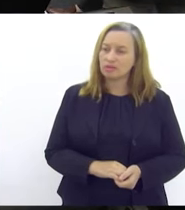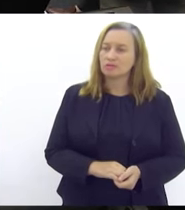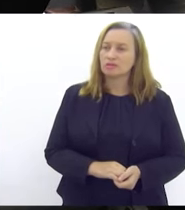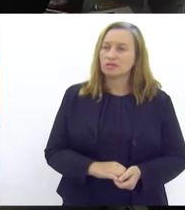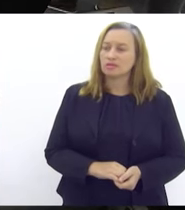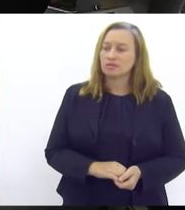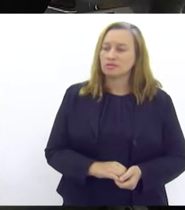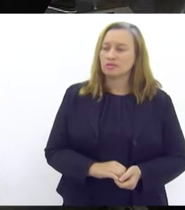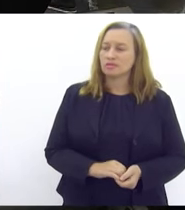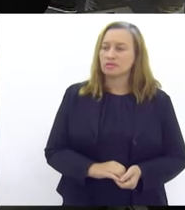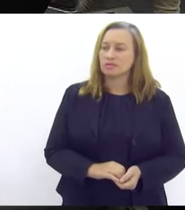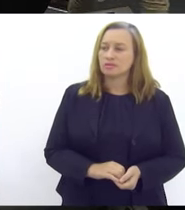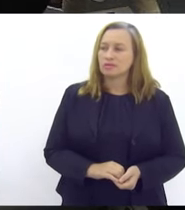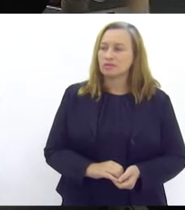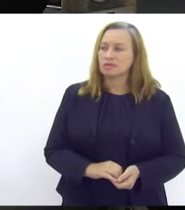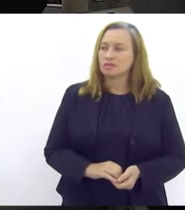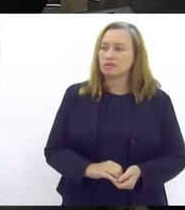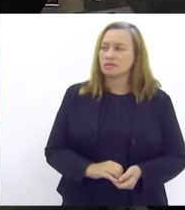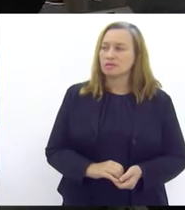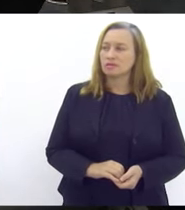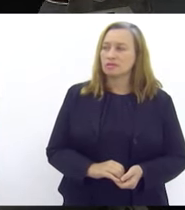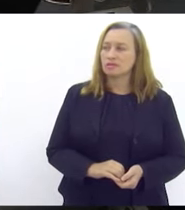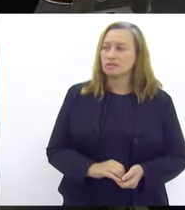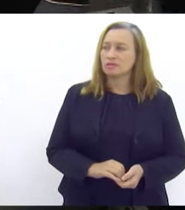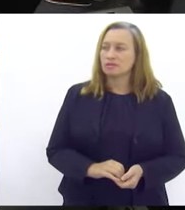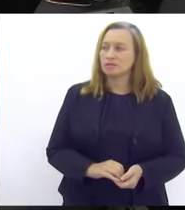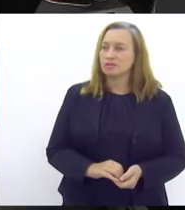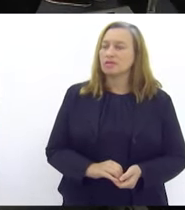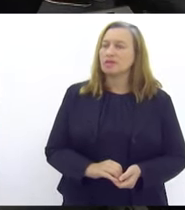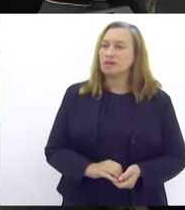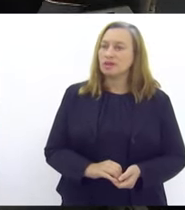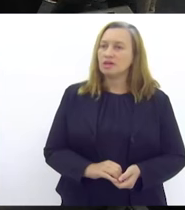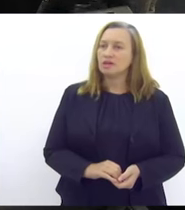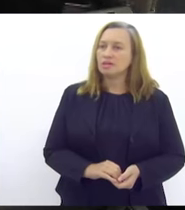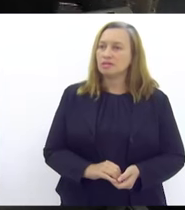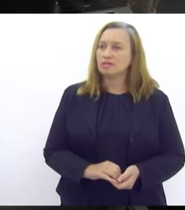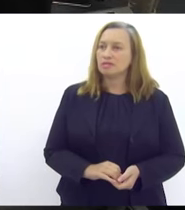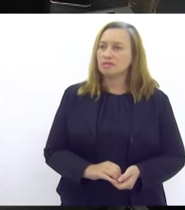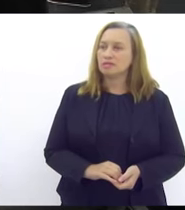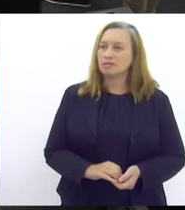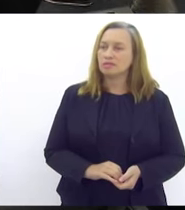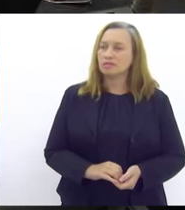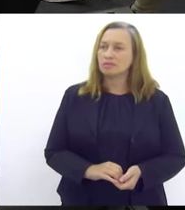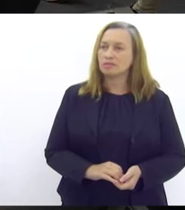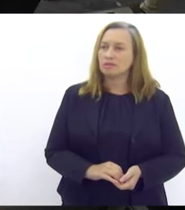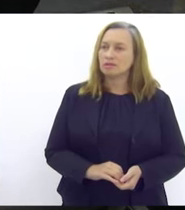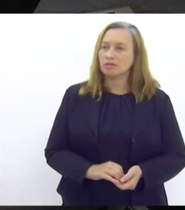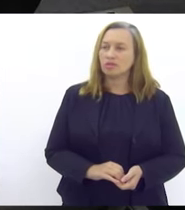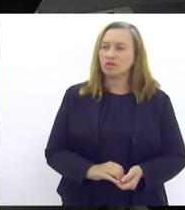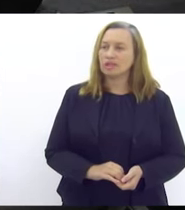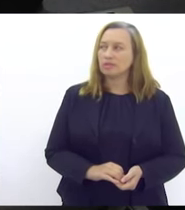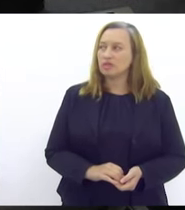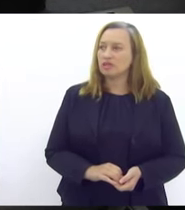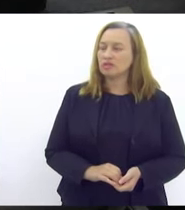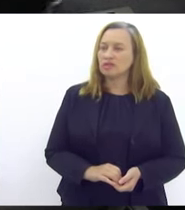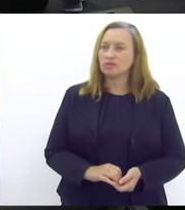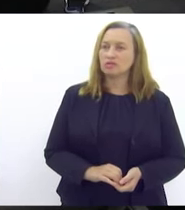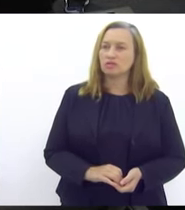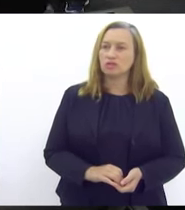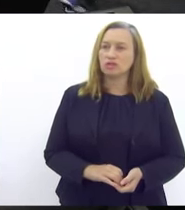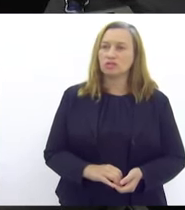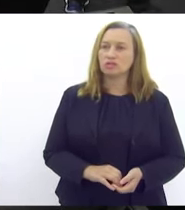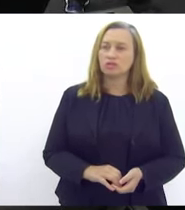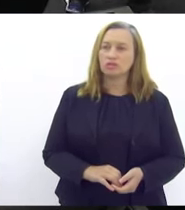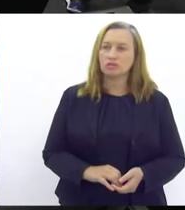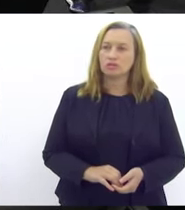Pode cantar, pode falar, deputado. Eu quero ouvir o que eu falo aqui. E aí? Jair Bolsonaro, Carlos Bolsonaro e Tarcísio, de São